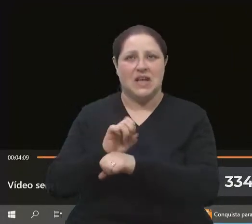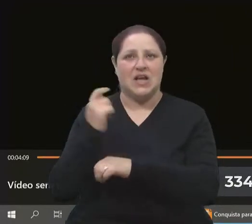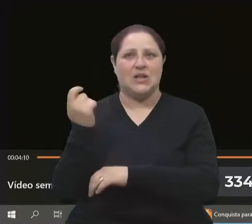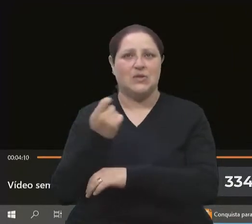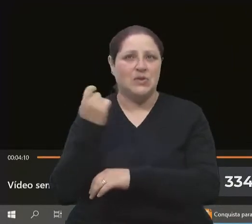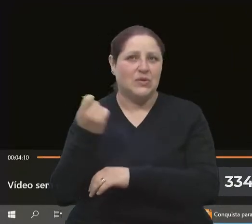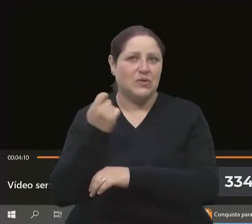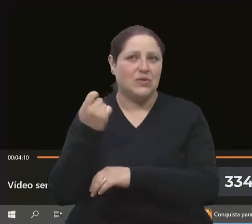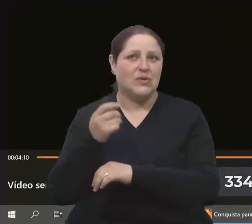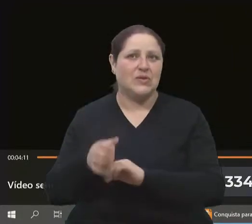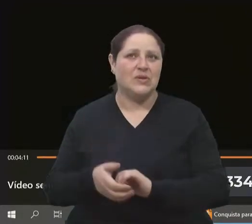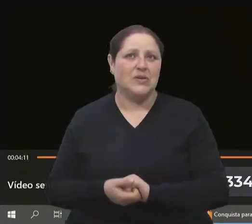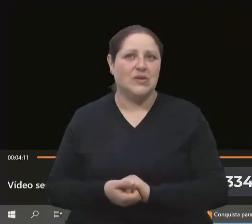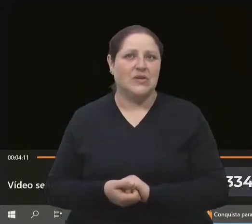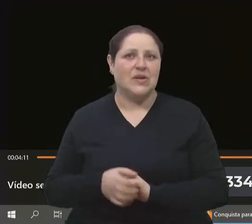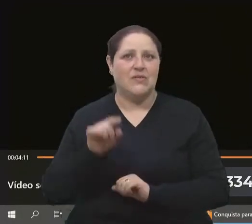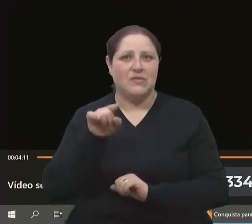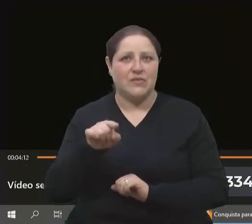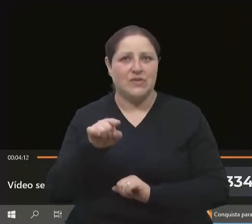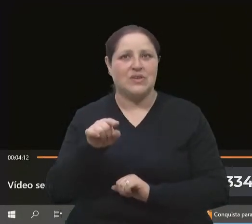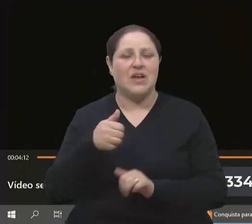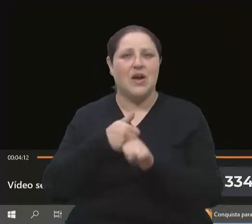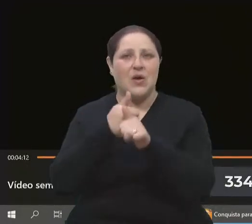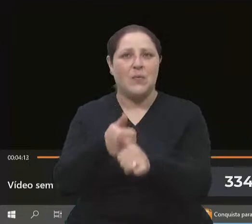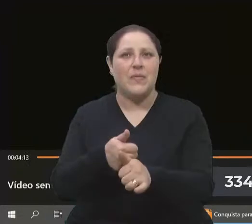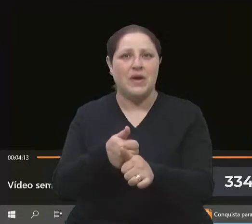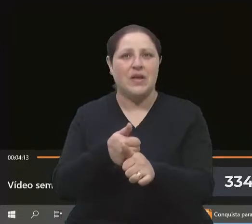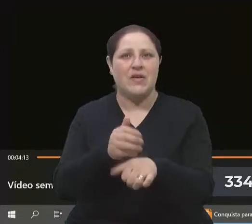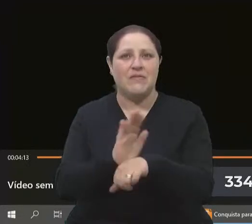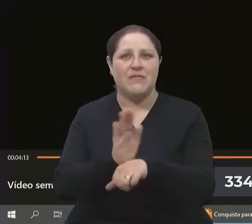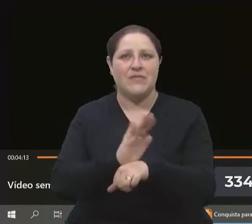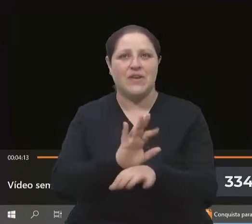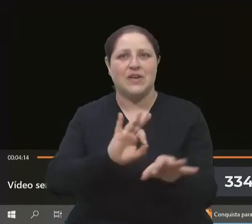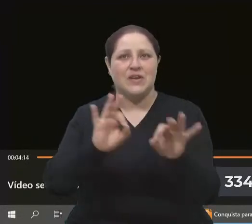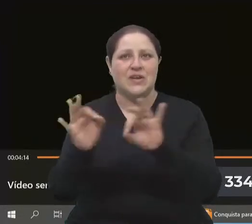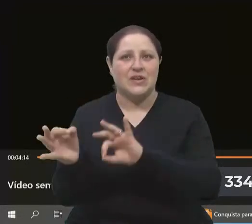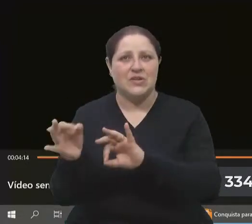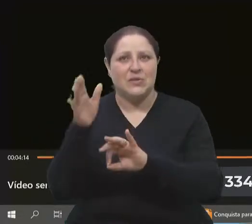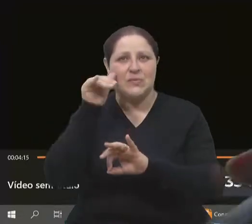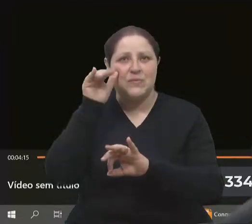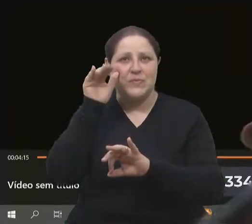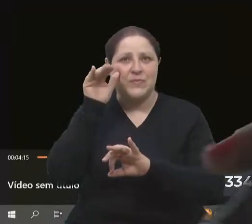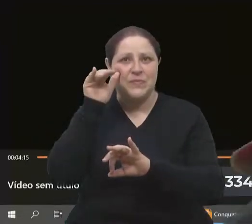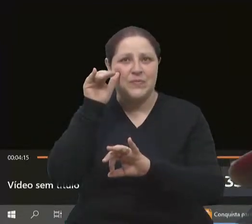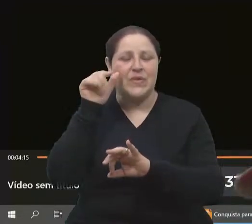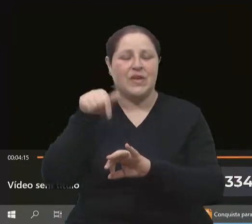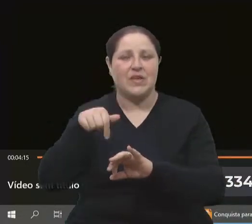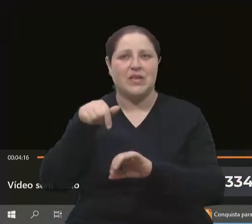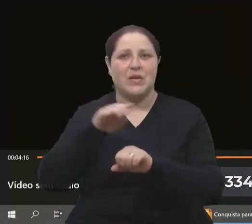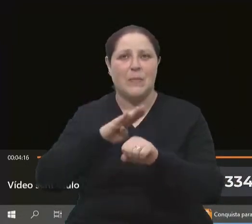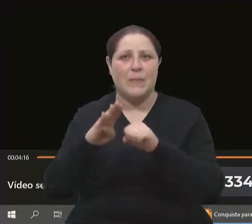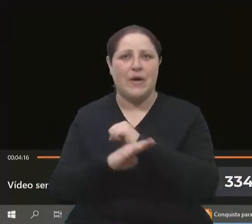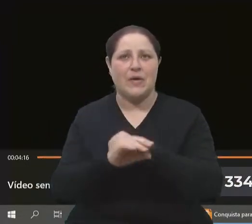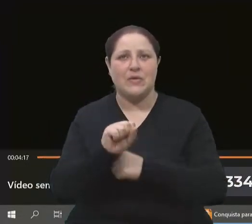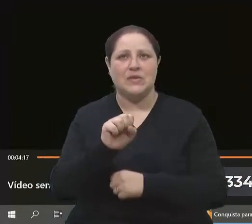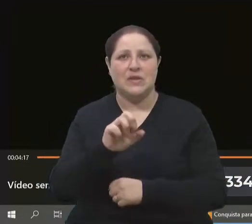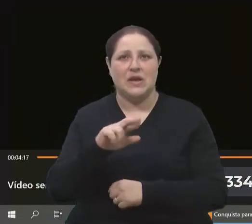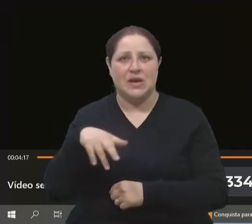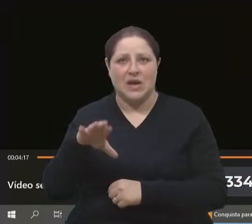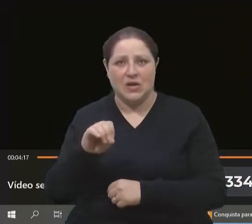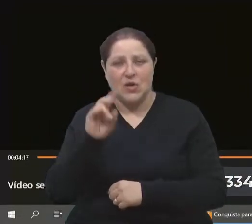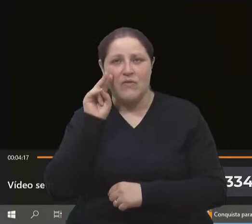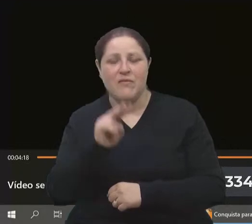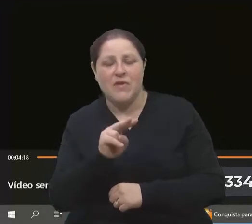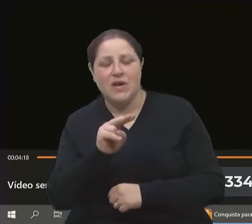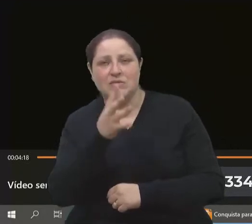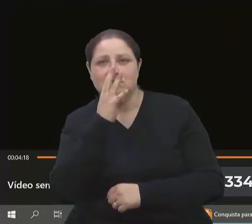à disposição. E você que está acompanhando esse vídeo, observe, quando circular aqui pela região do bairro Serrano, olhe para essa escola